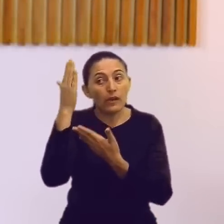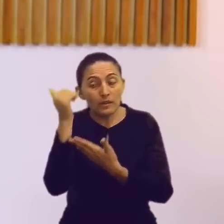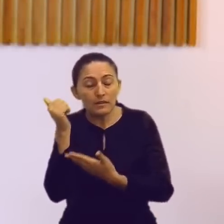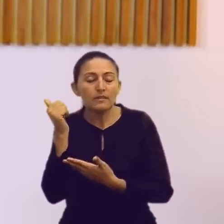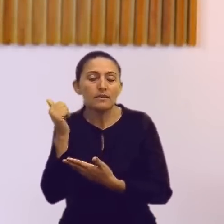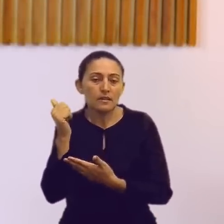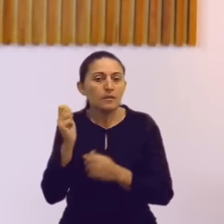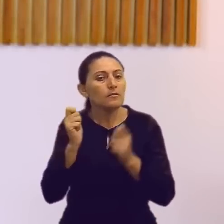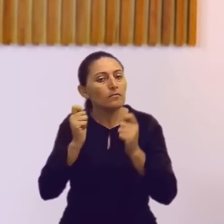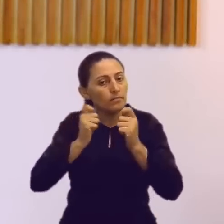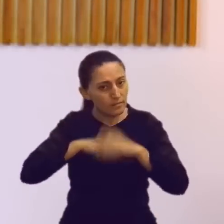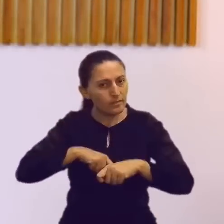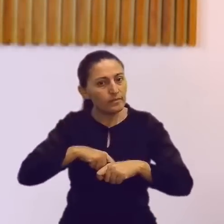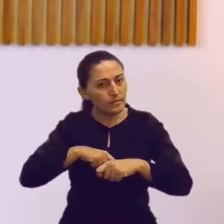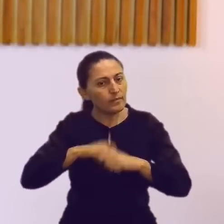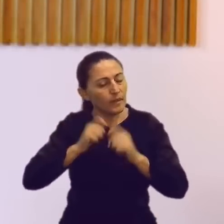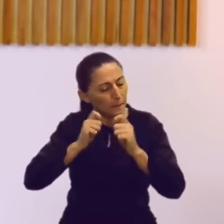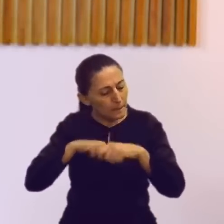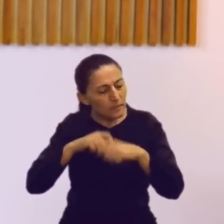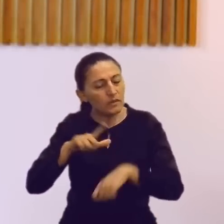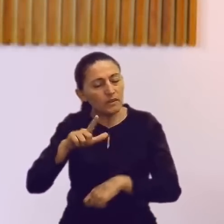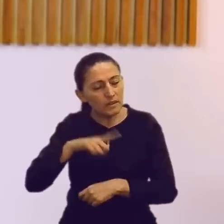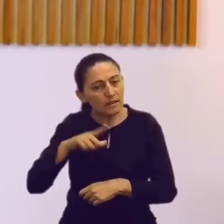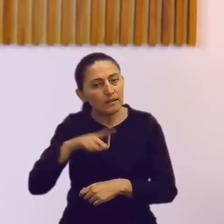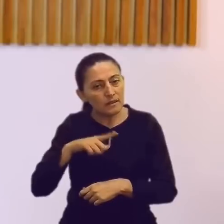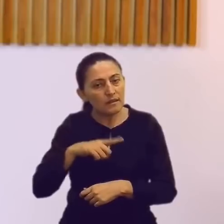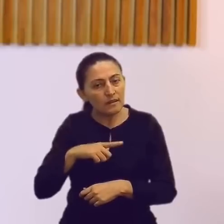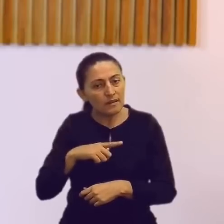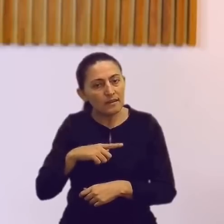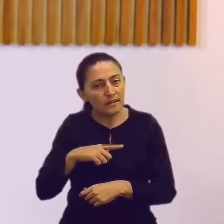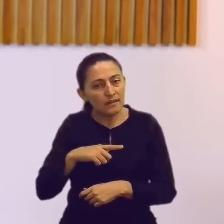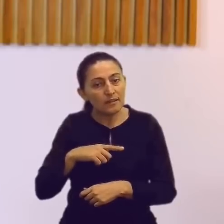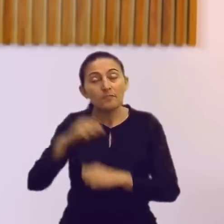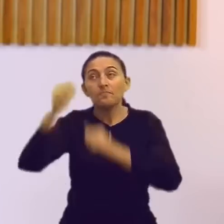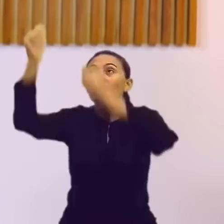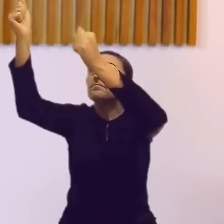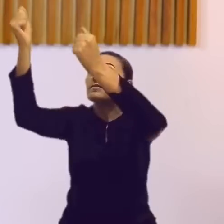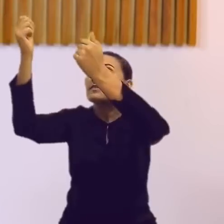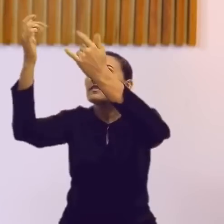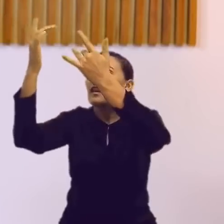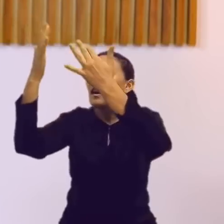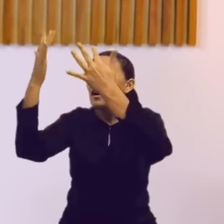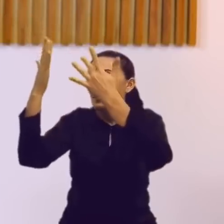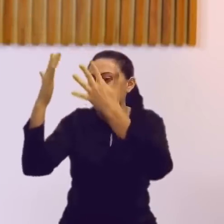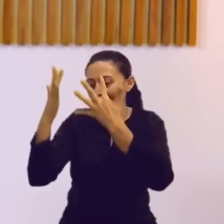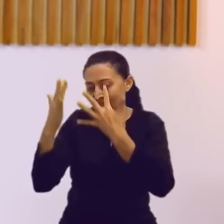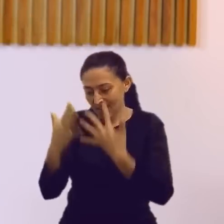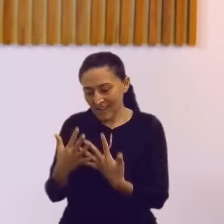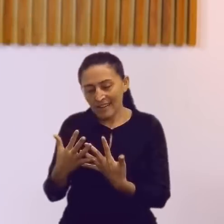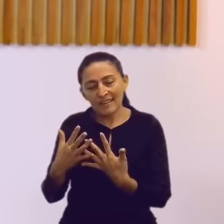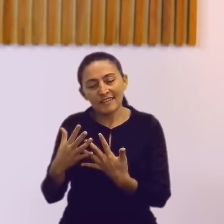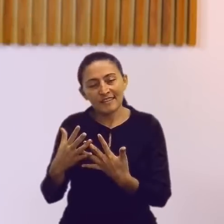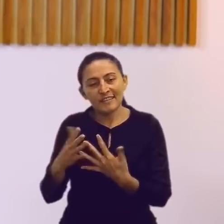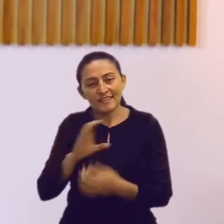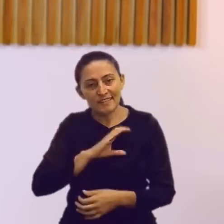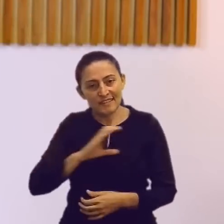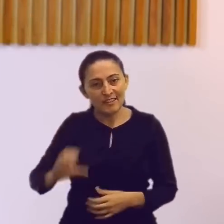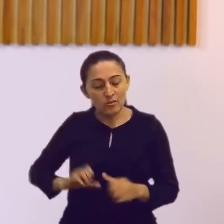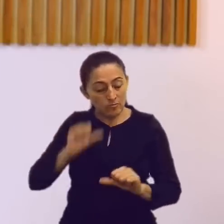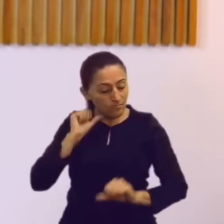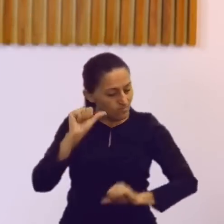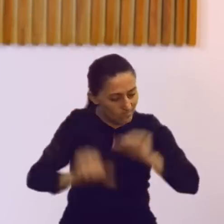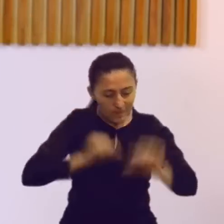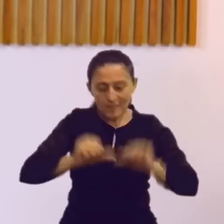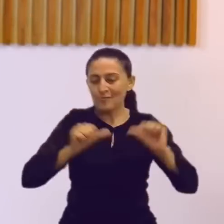possível. Existe uma grande dica. A graça de Cristo transforma vidas. E a graça de Cristo